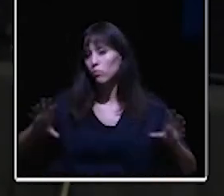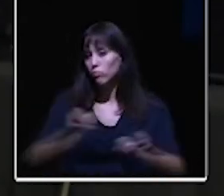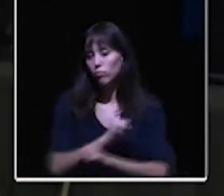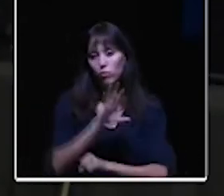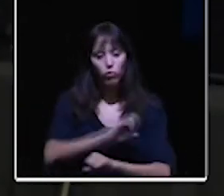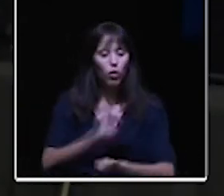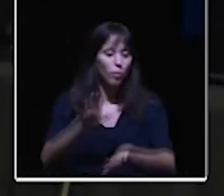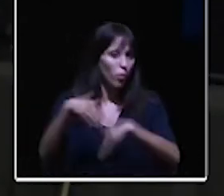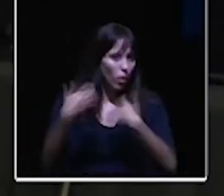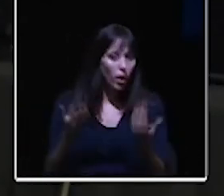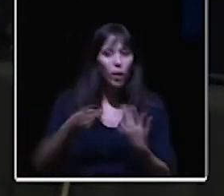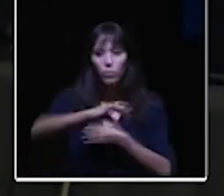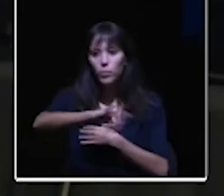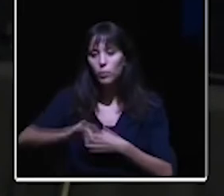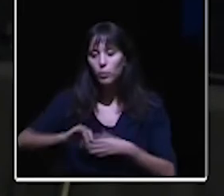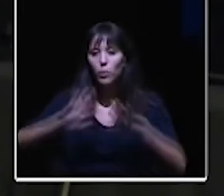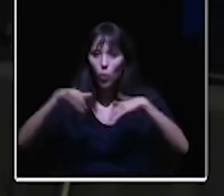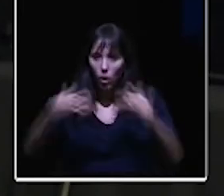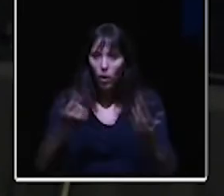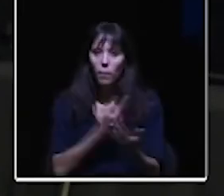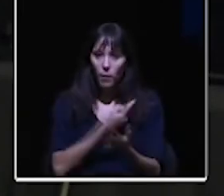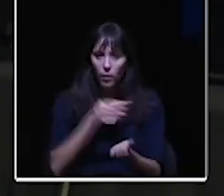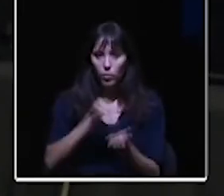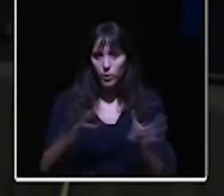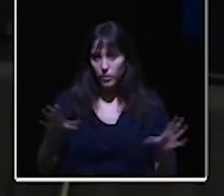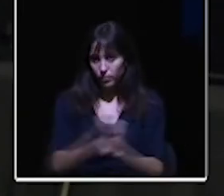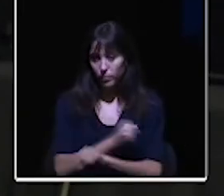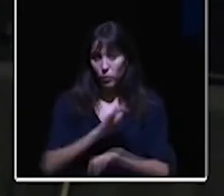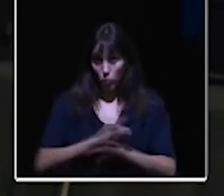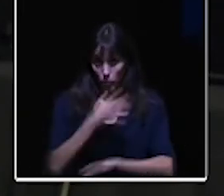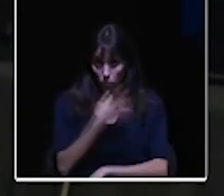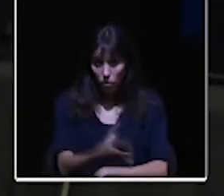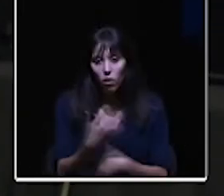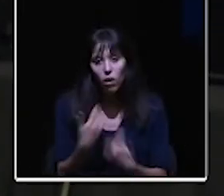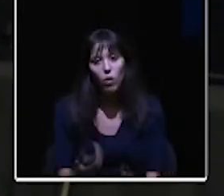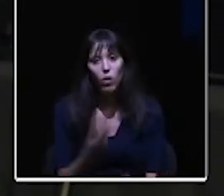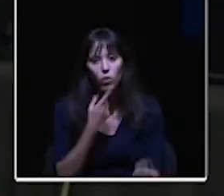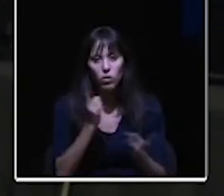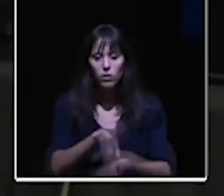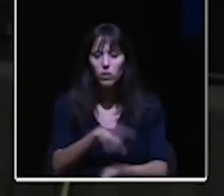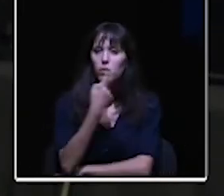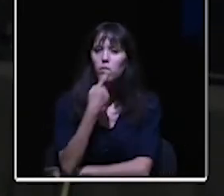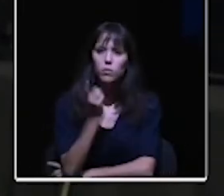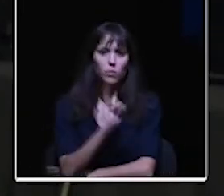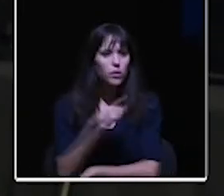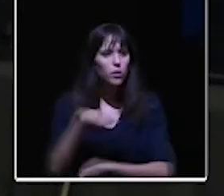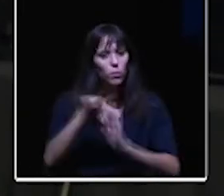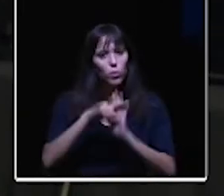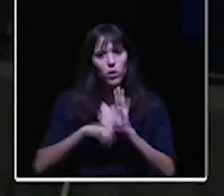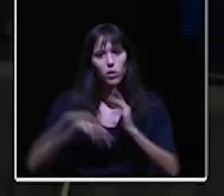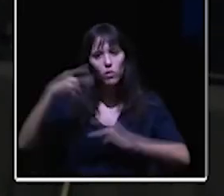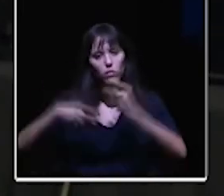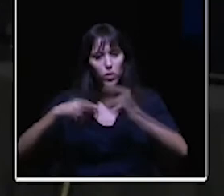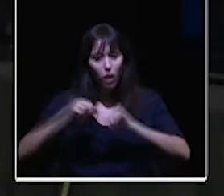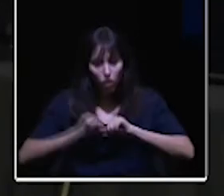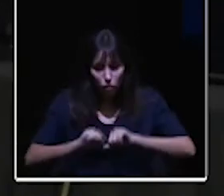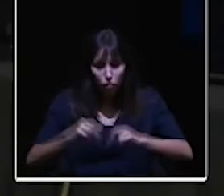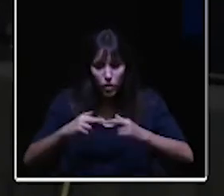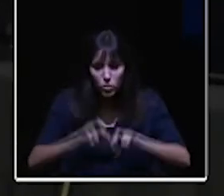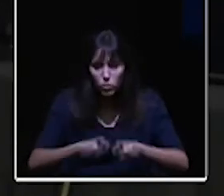suas formas e em todos os seus lugares. Por isso, volto a frisar aqui, não se compreende a política fiscal deste